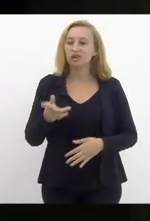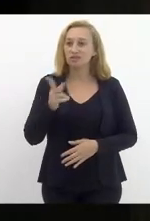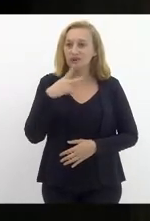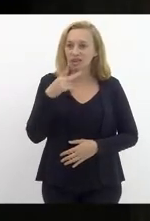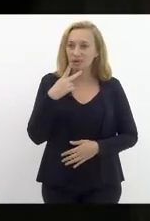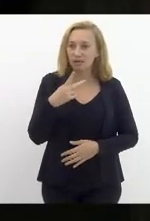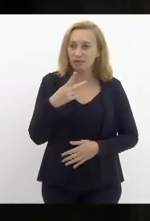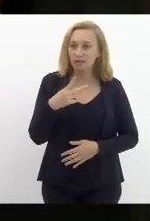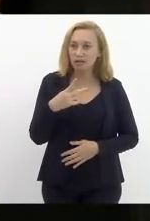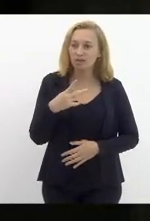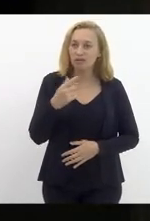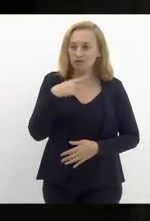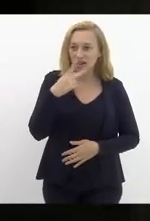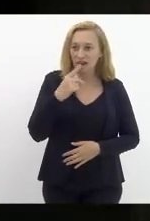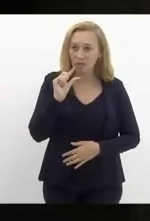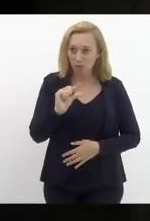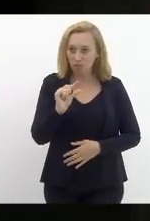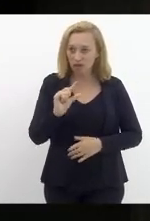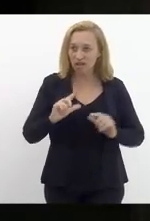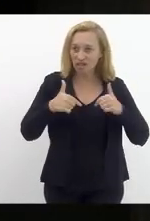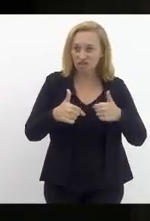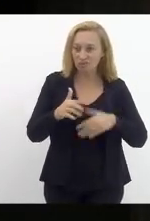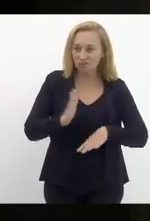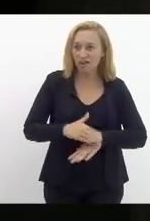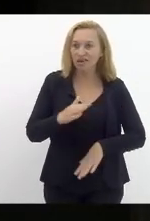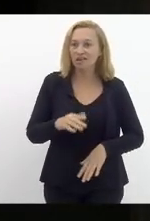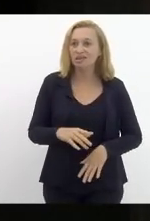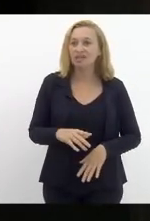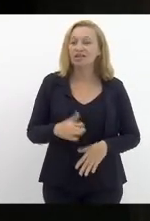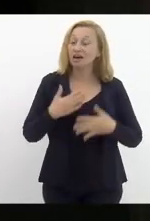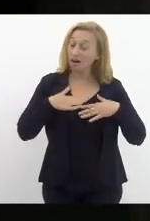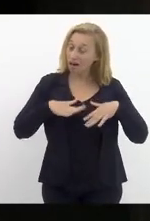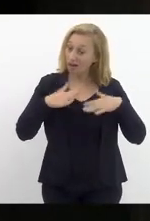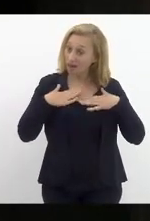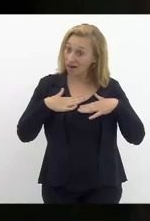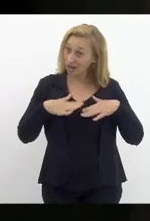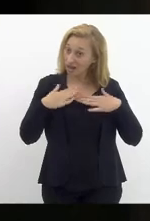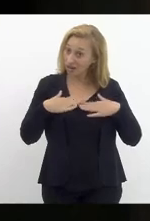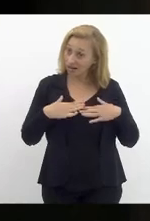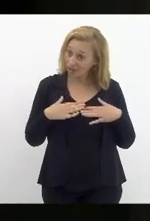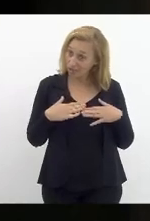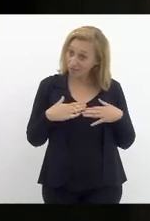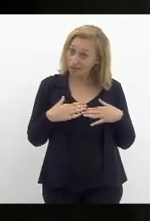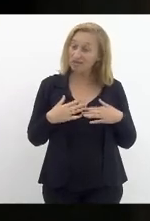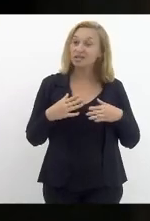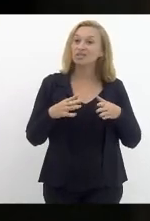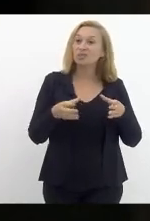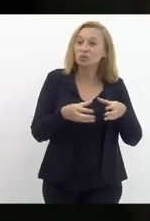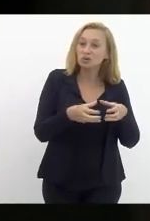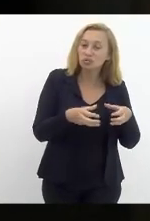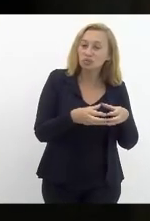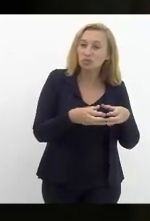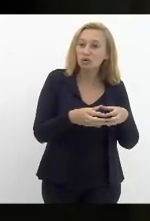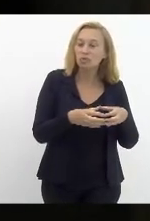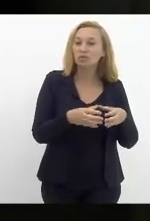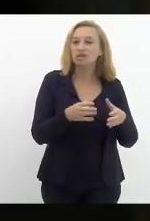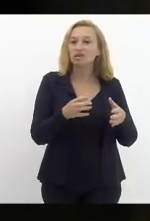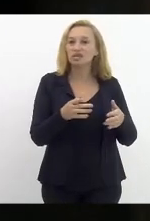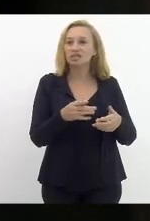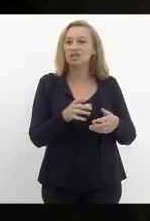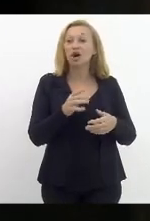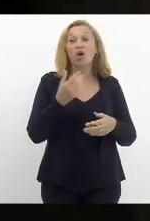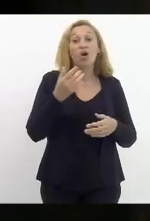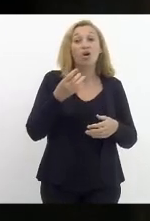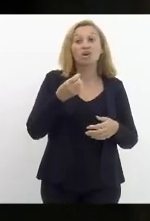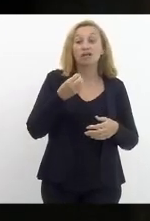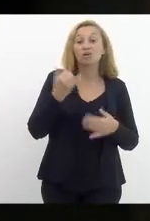eu sou de falar pouco e fazer muito. Eu falei, para vocês terem calma, a galera do inspetor, do investigador, que algo bom ia sair. Falei